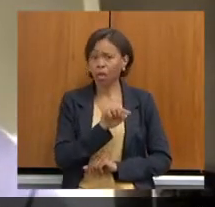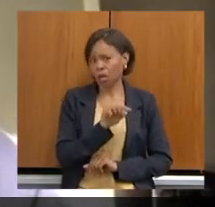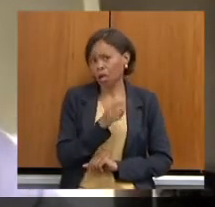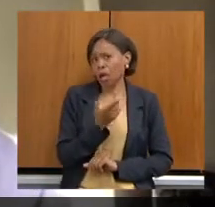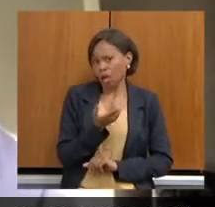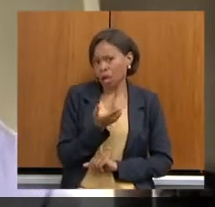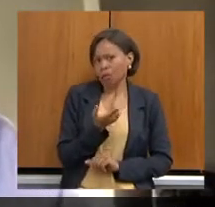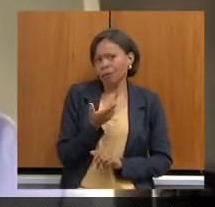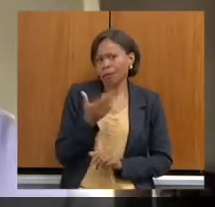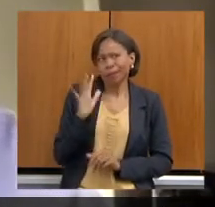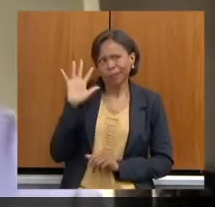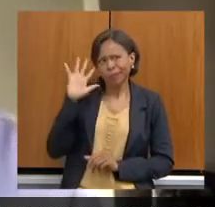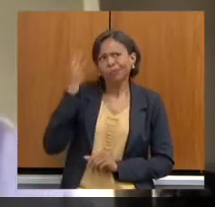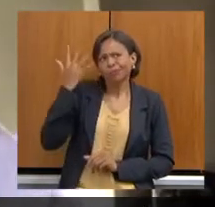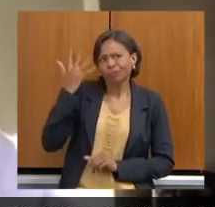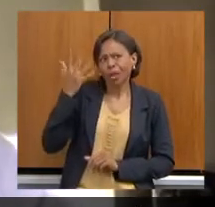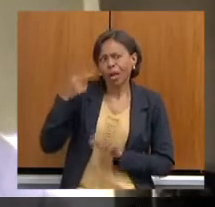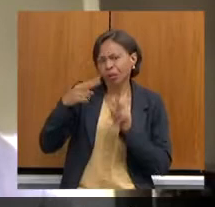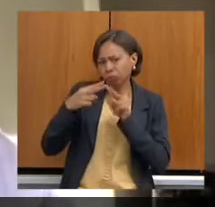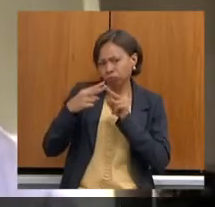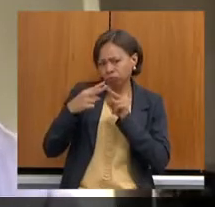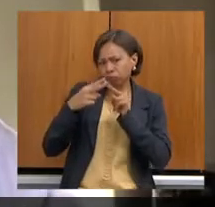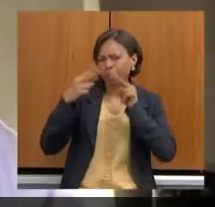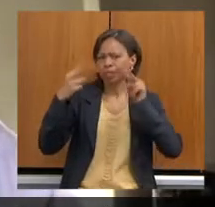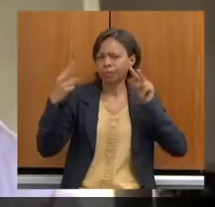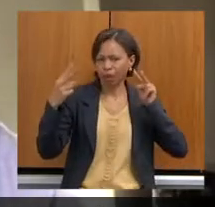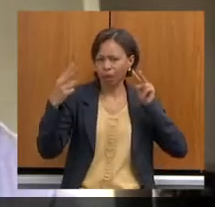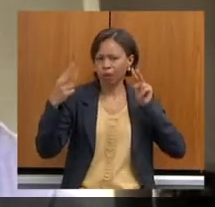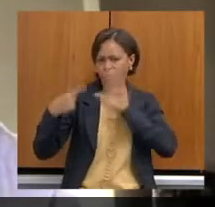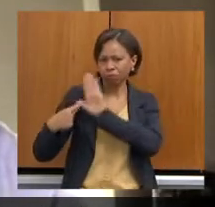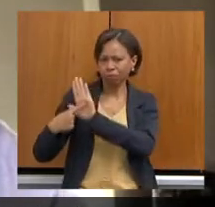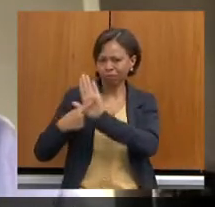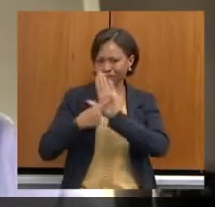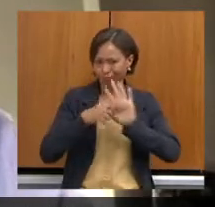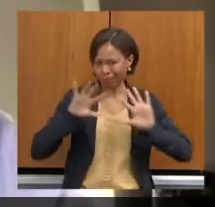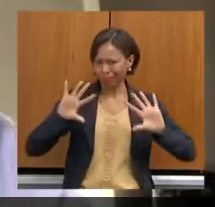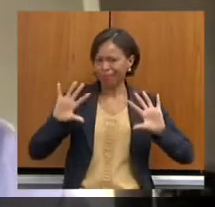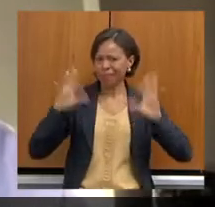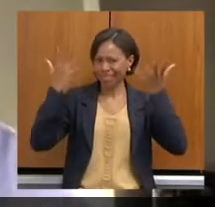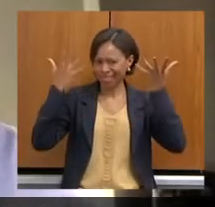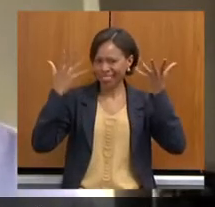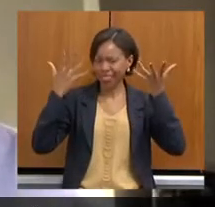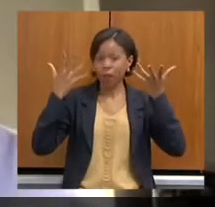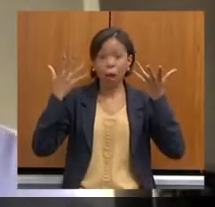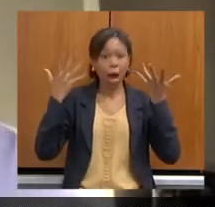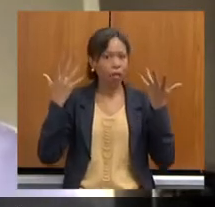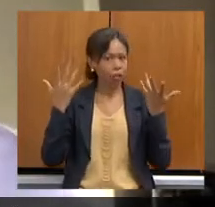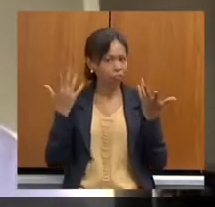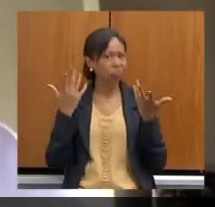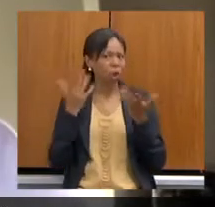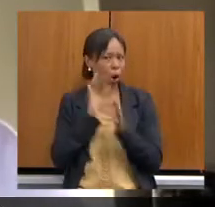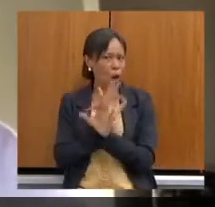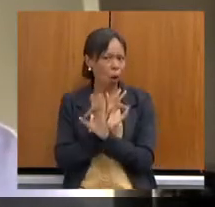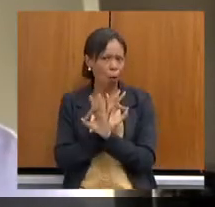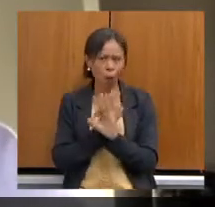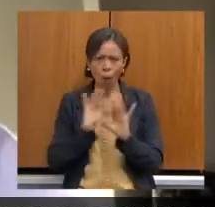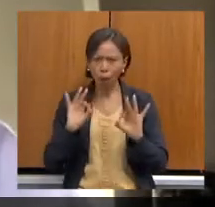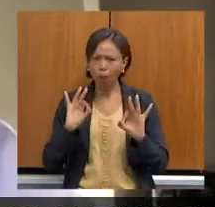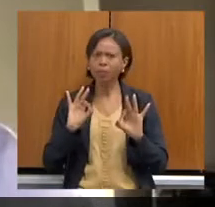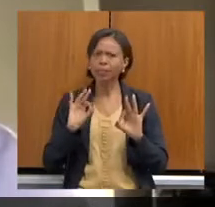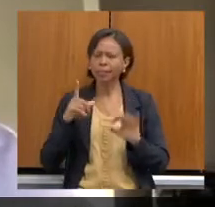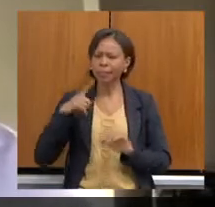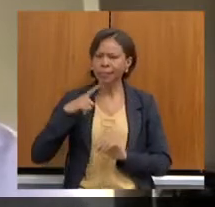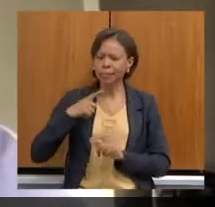exposição de forma de virtual um sucesso com acontecendo aí o